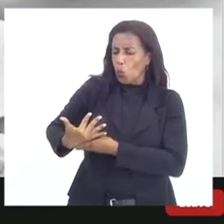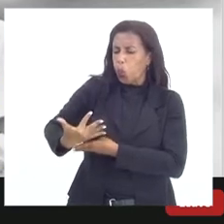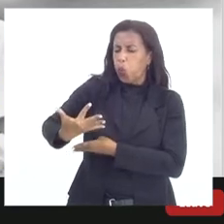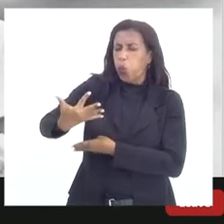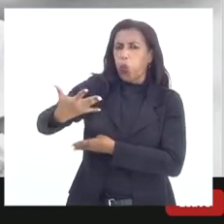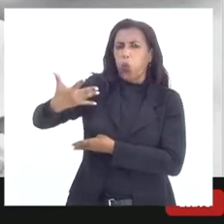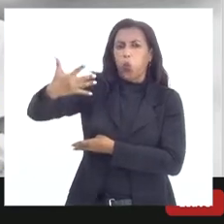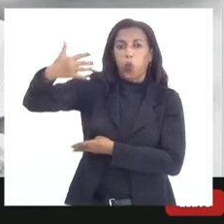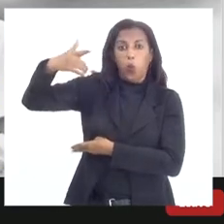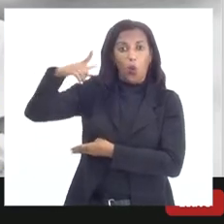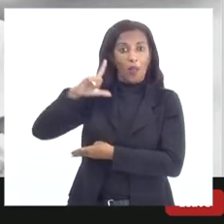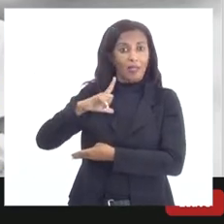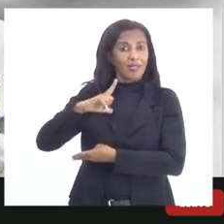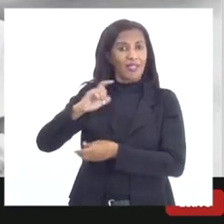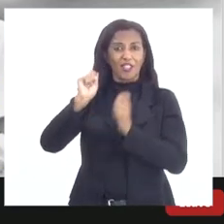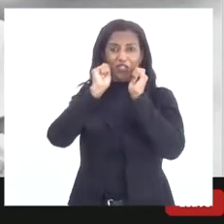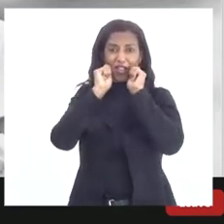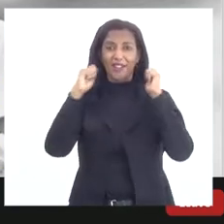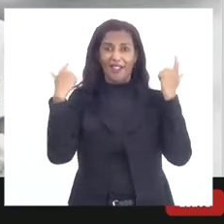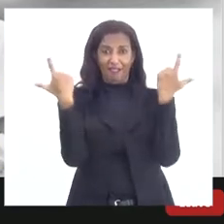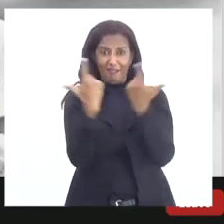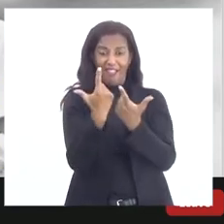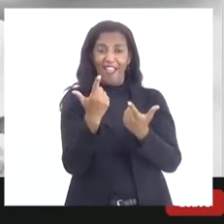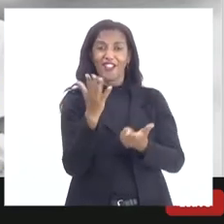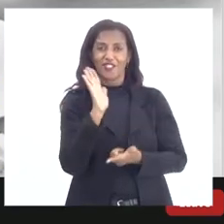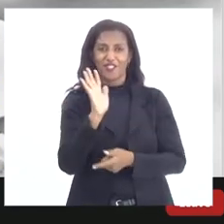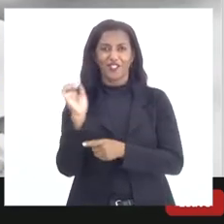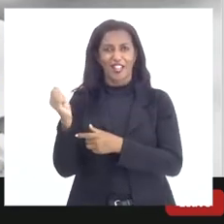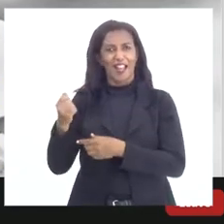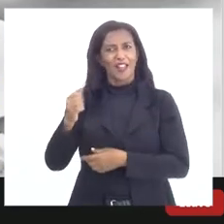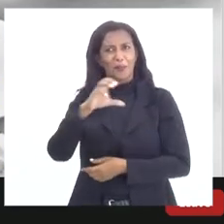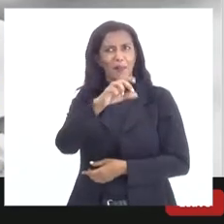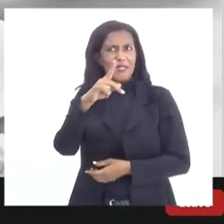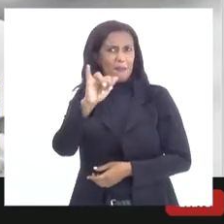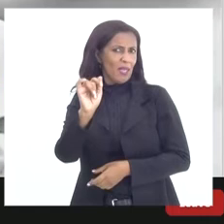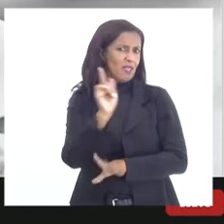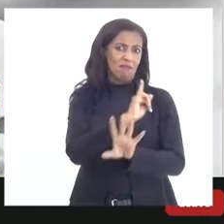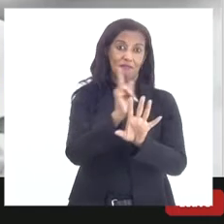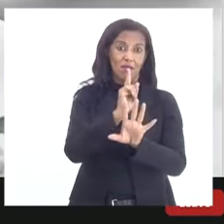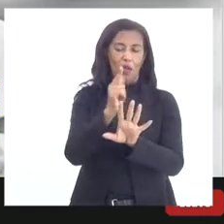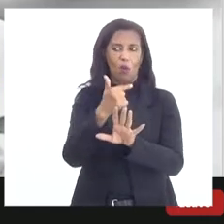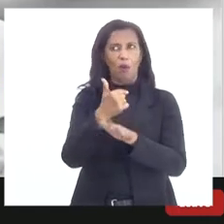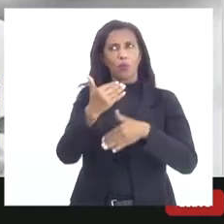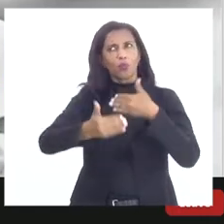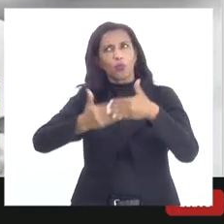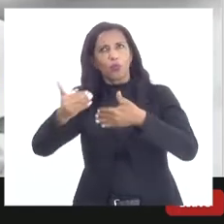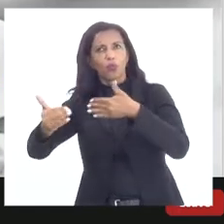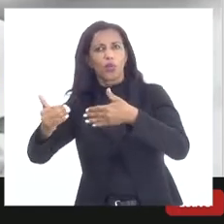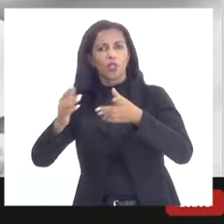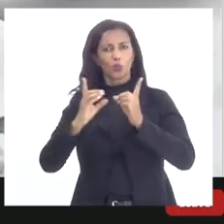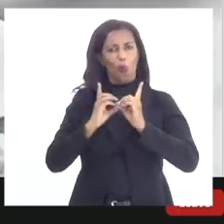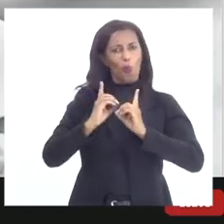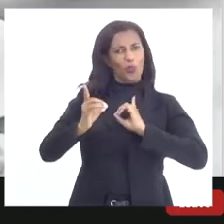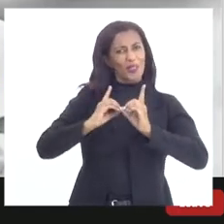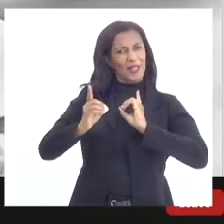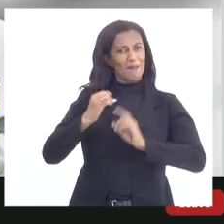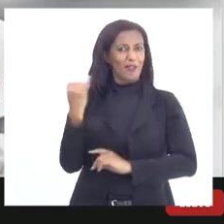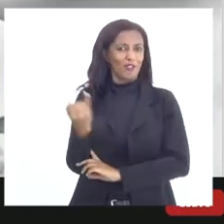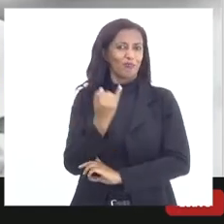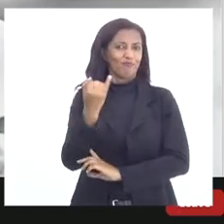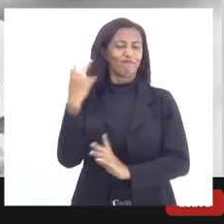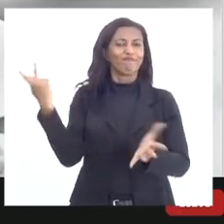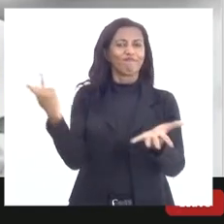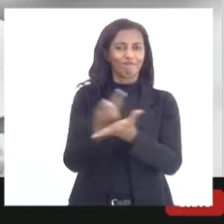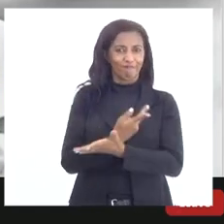foi lançado, inclusive, na Alerj, durante, não uma CPI, mas durante um debate importante que teve na